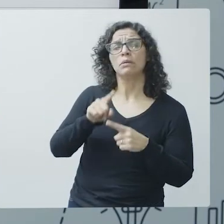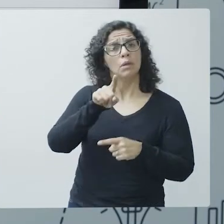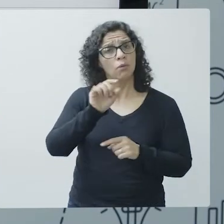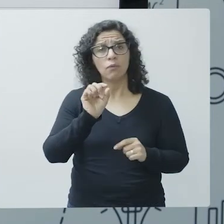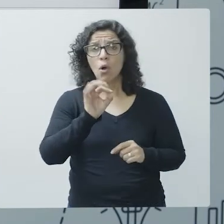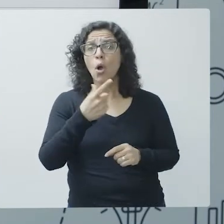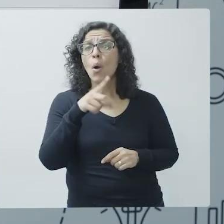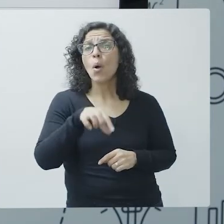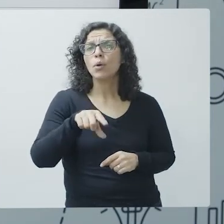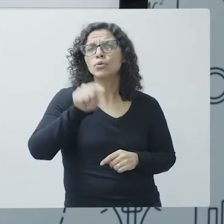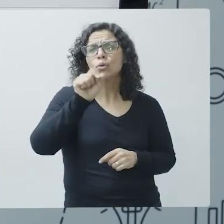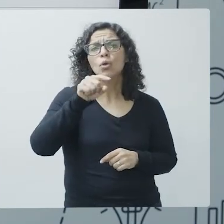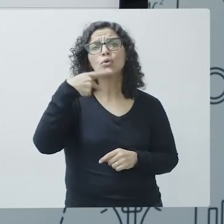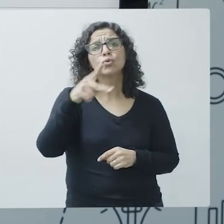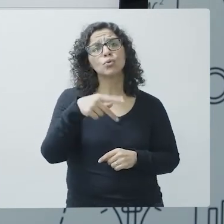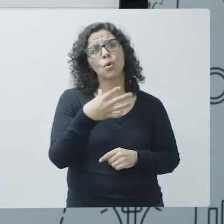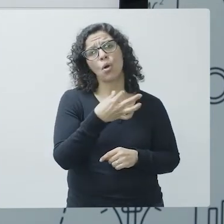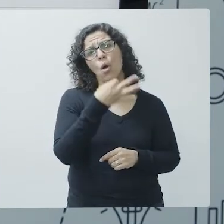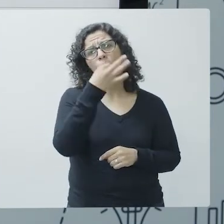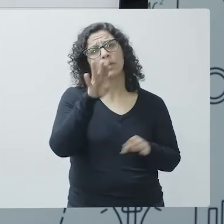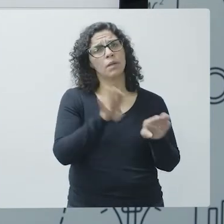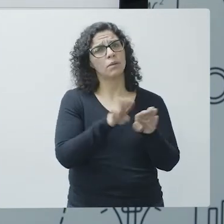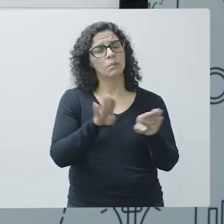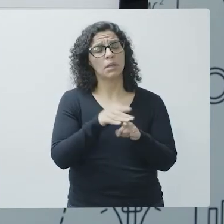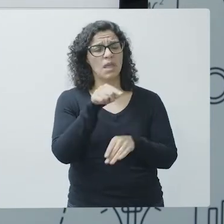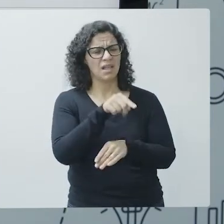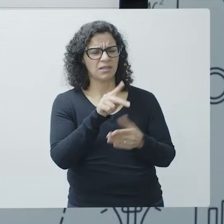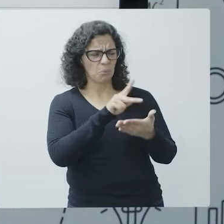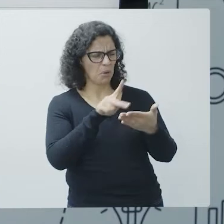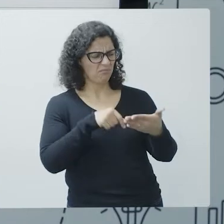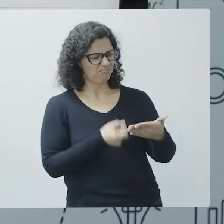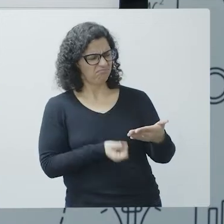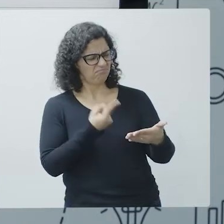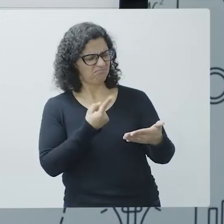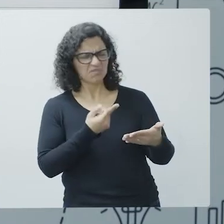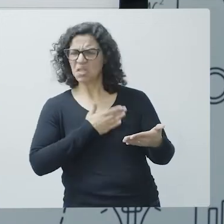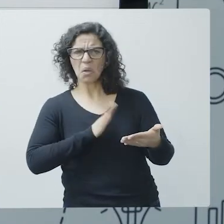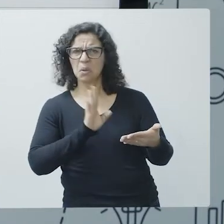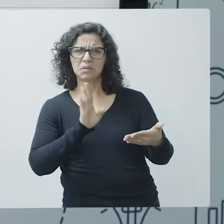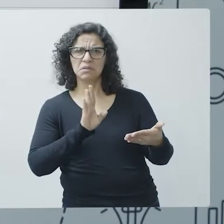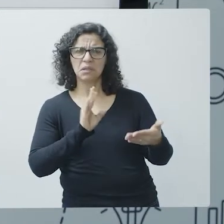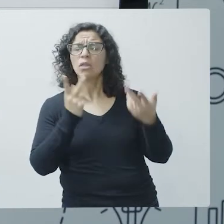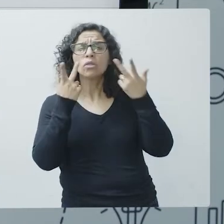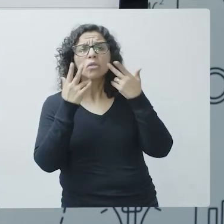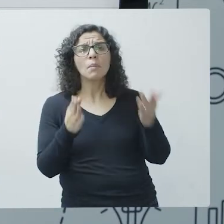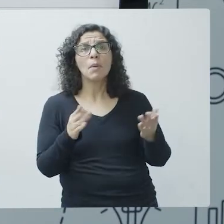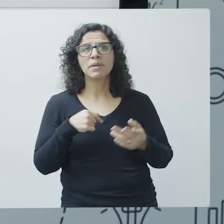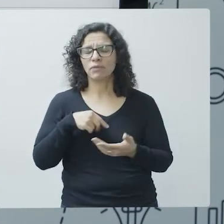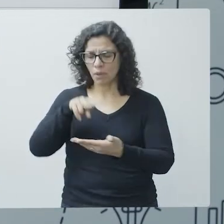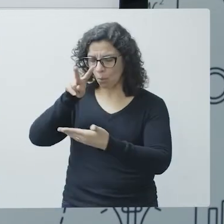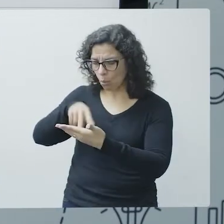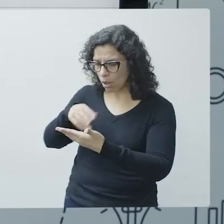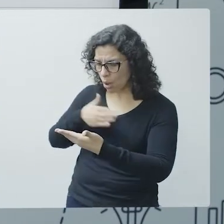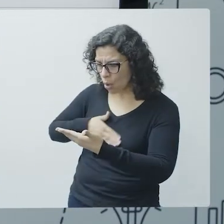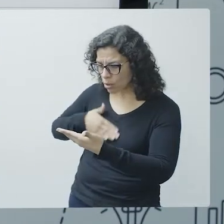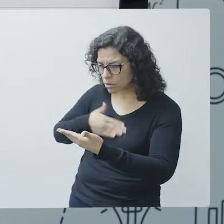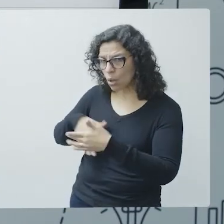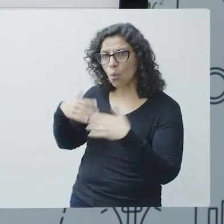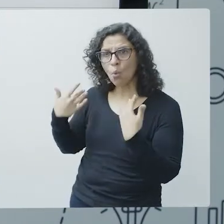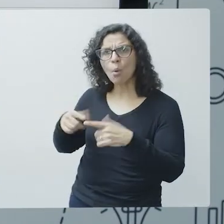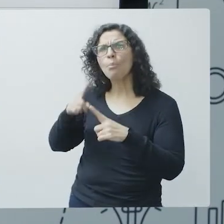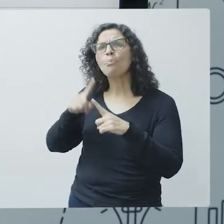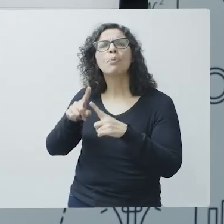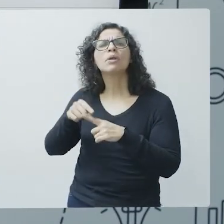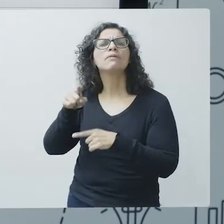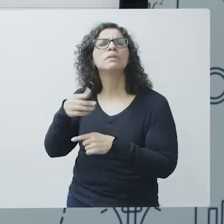pode não gostar. Talvez ali, naquele momento, aquele poema não te chamou a atenção, tá? E se você gostou, por que será